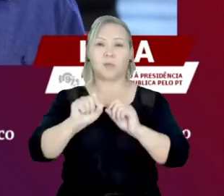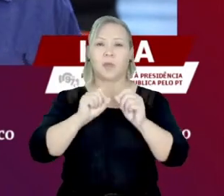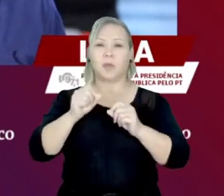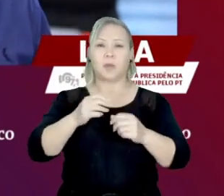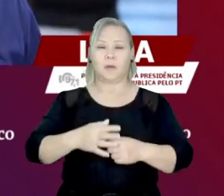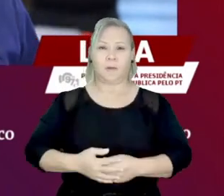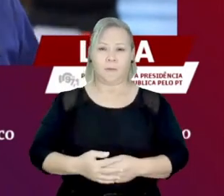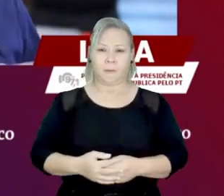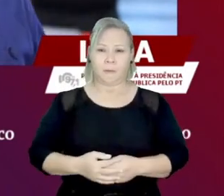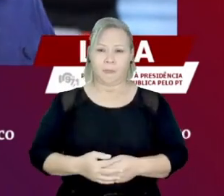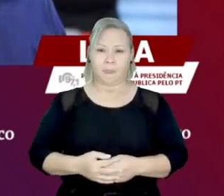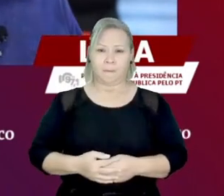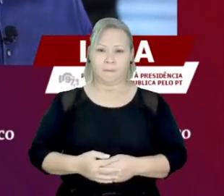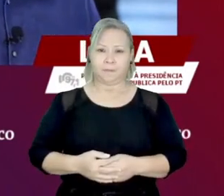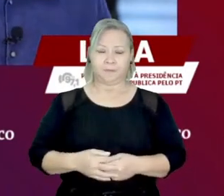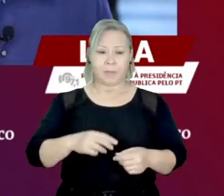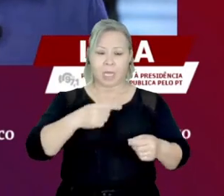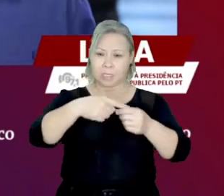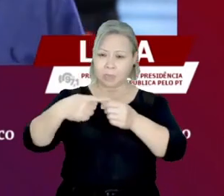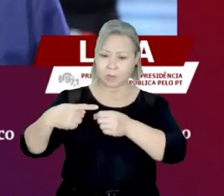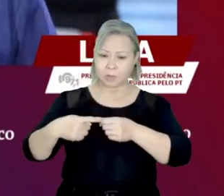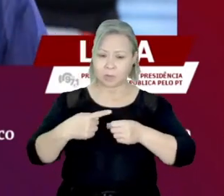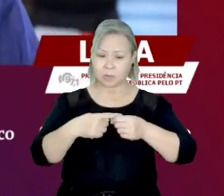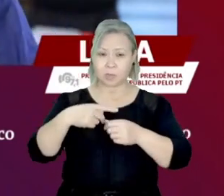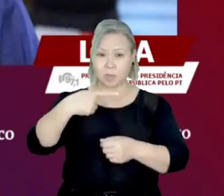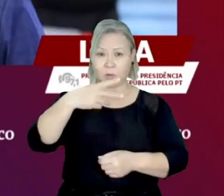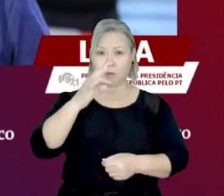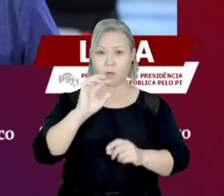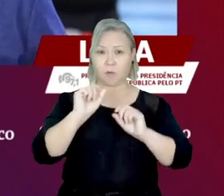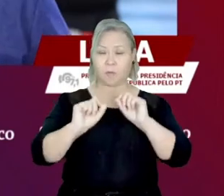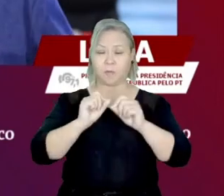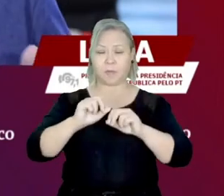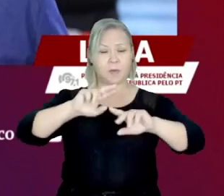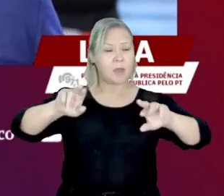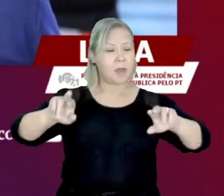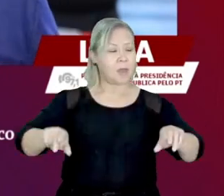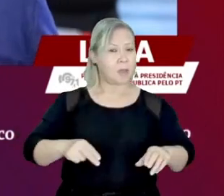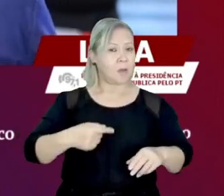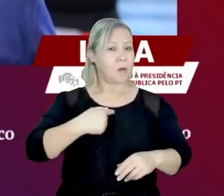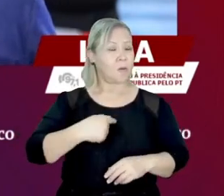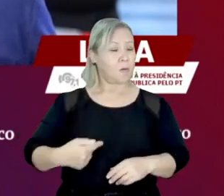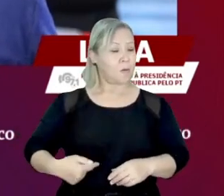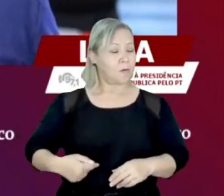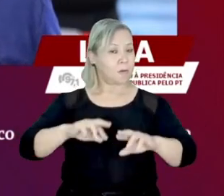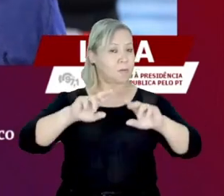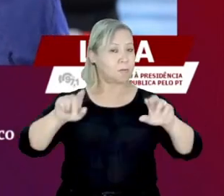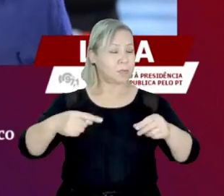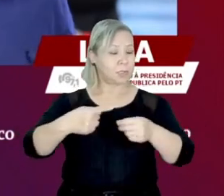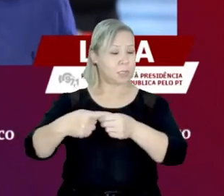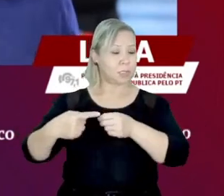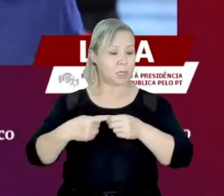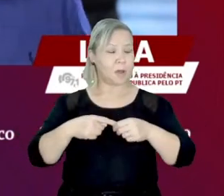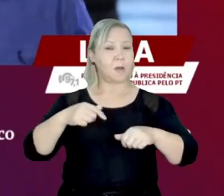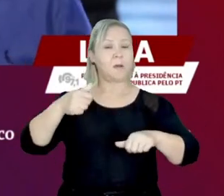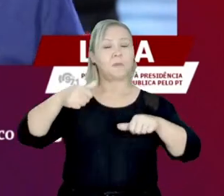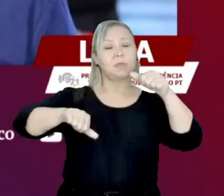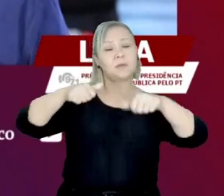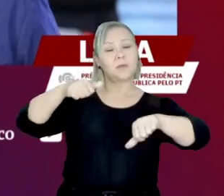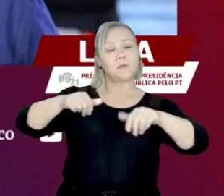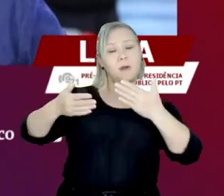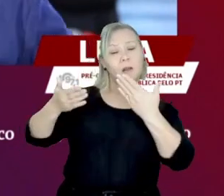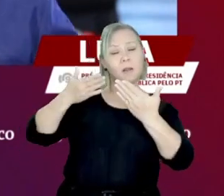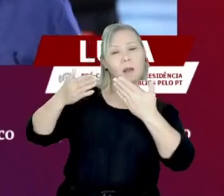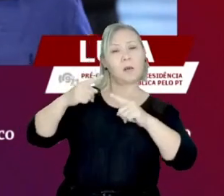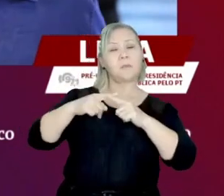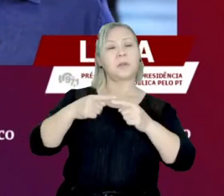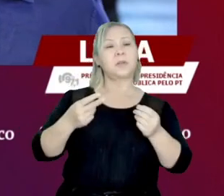pelo fato de que tem um partido de direita governando, porque isso faz parte da alternância de poder. Um ano ganha a esquerda, outro ano ganha a direita, outro ano